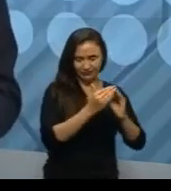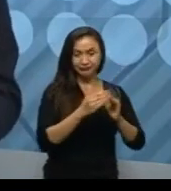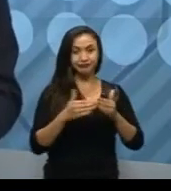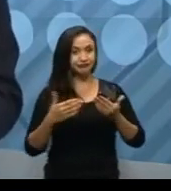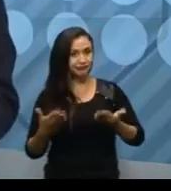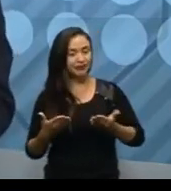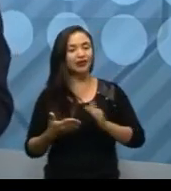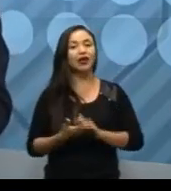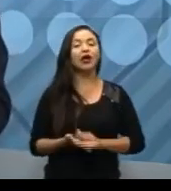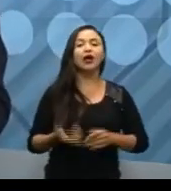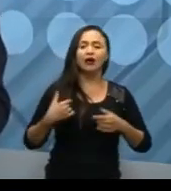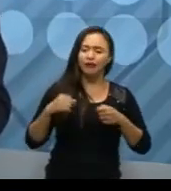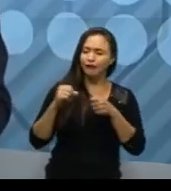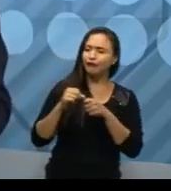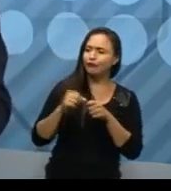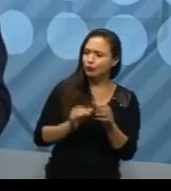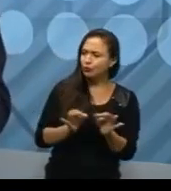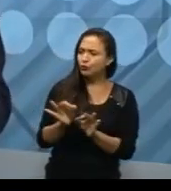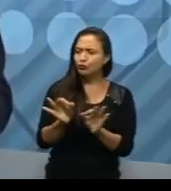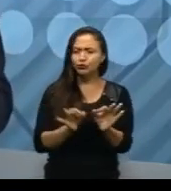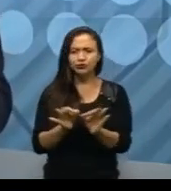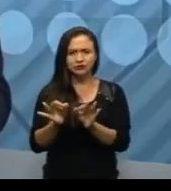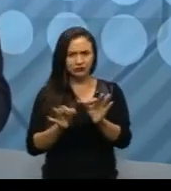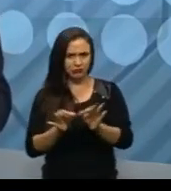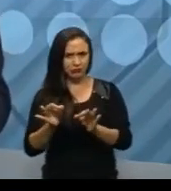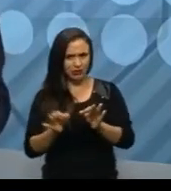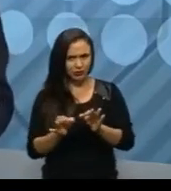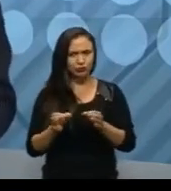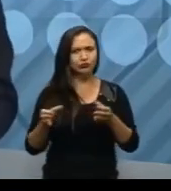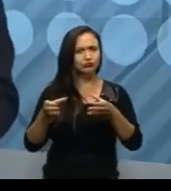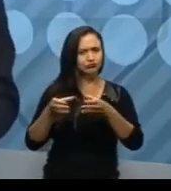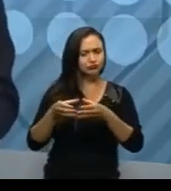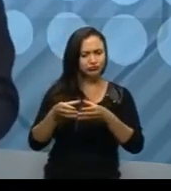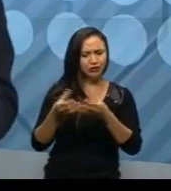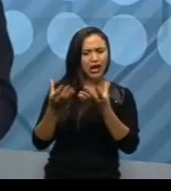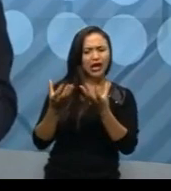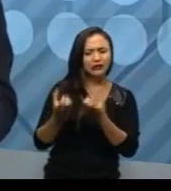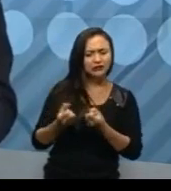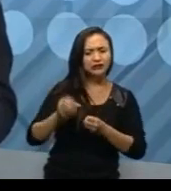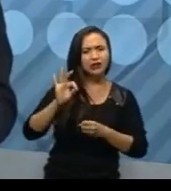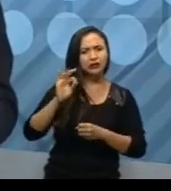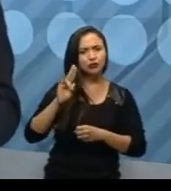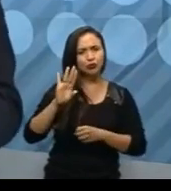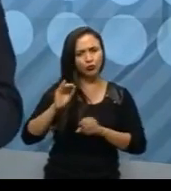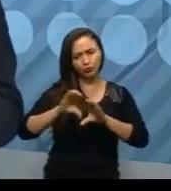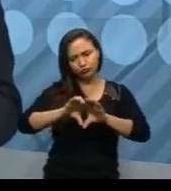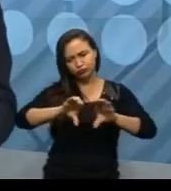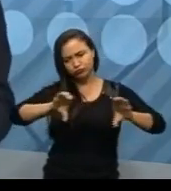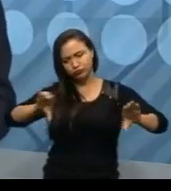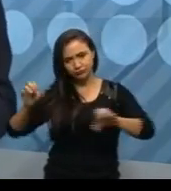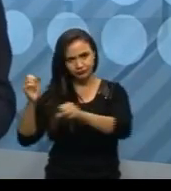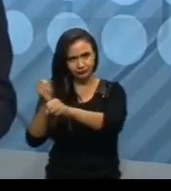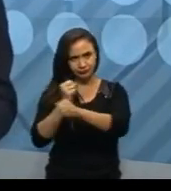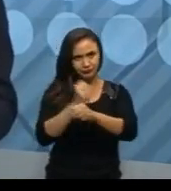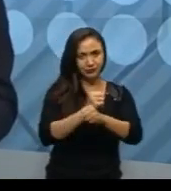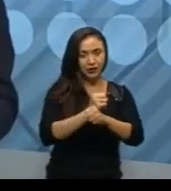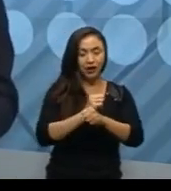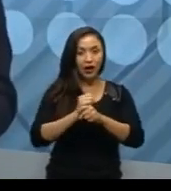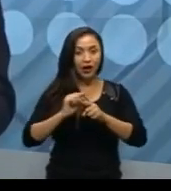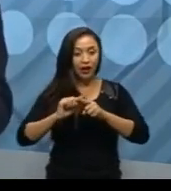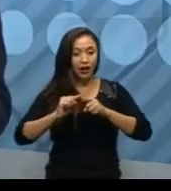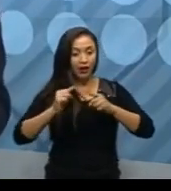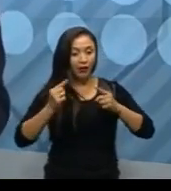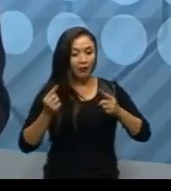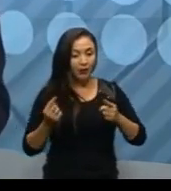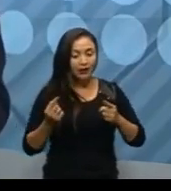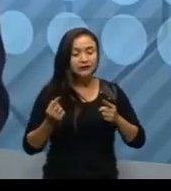gente fez esse orçamento para assentamento de tubo, só que chegou num determinado trecho, foi